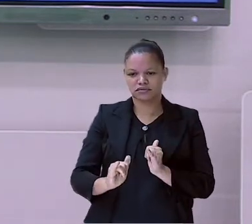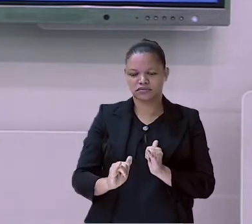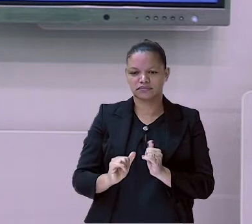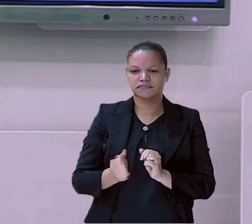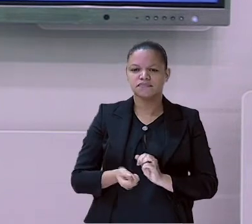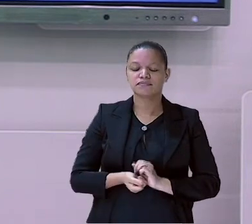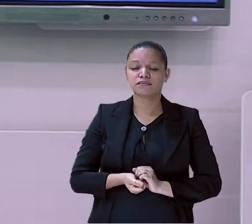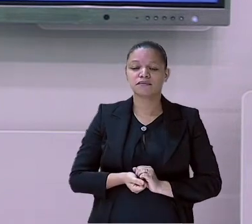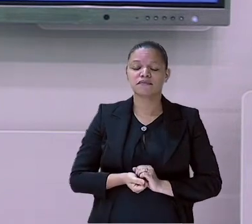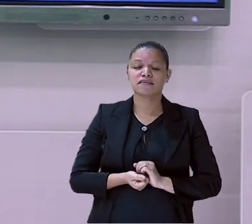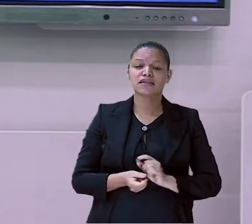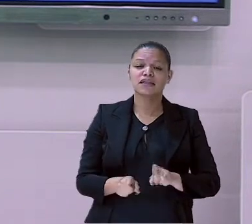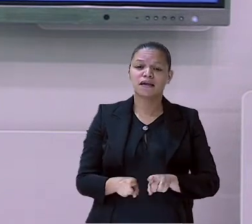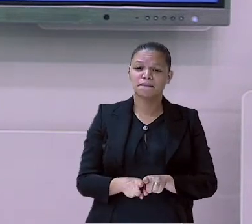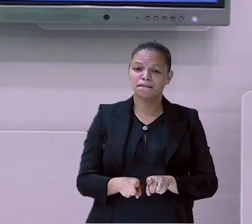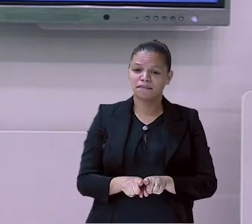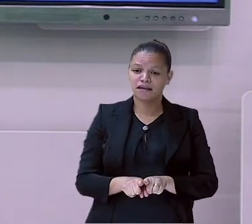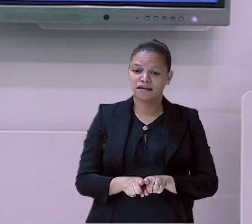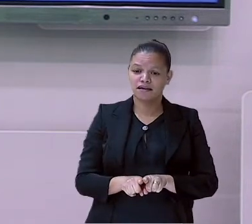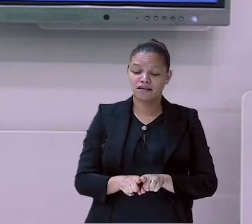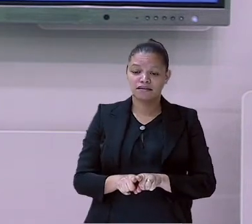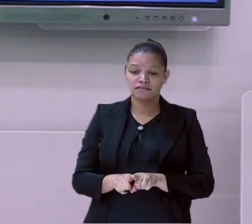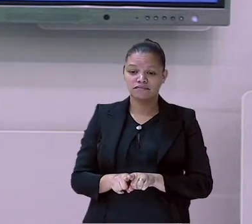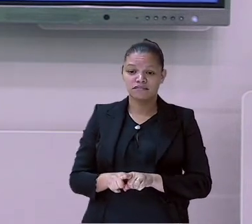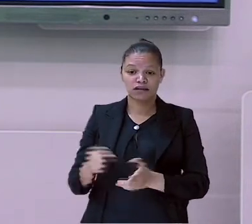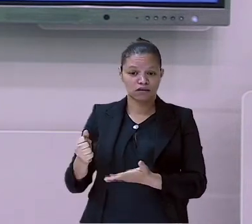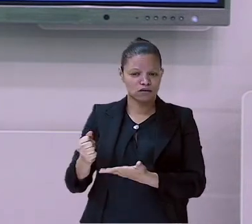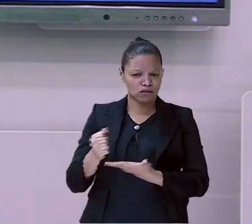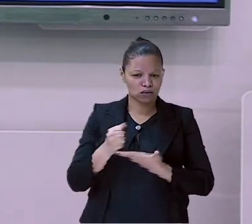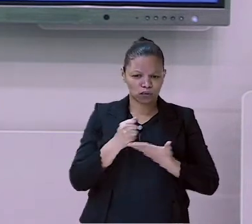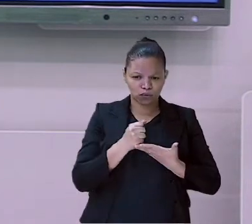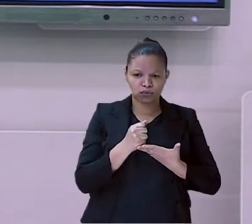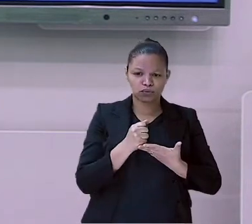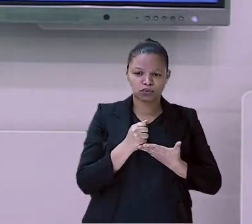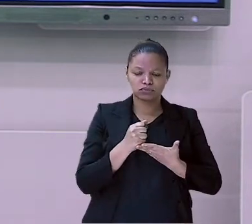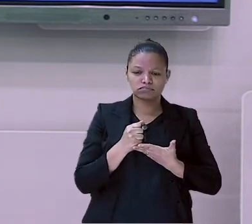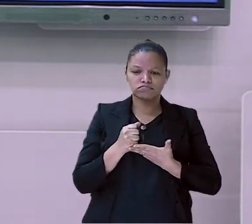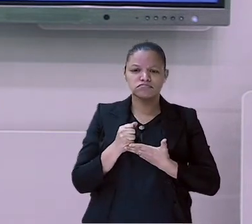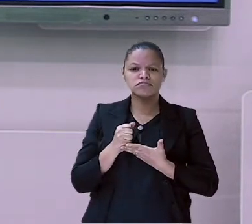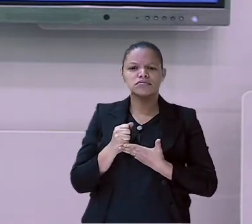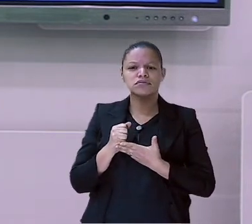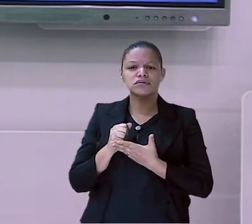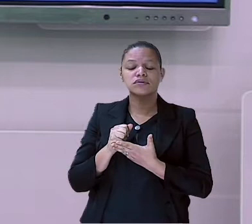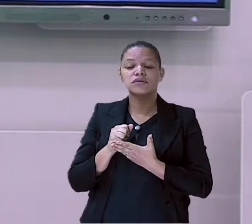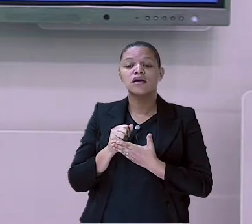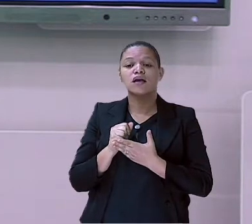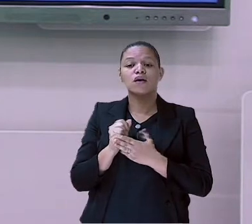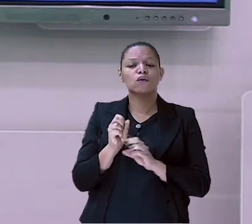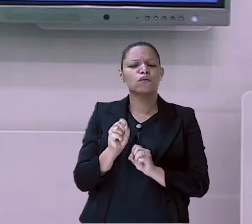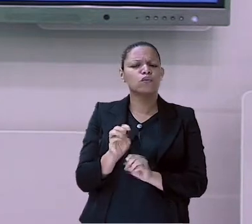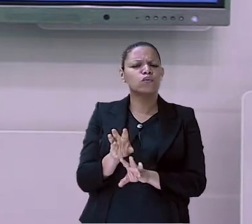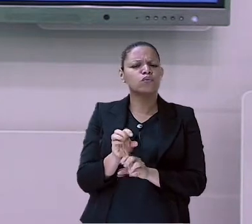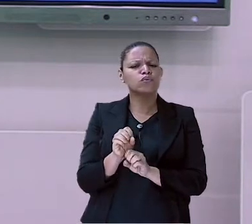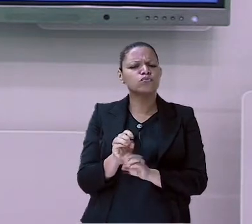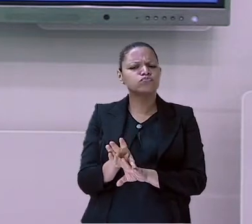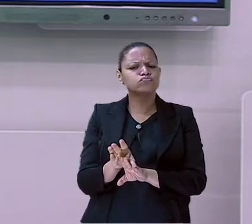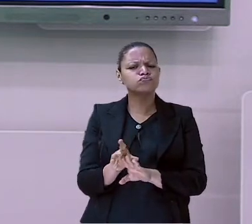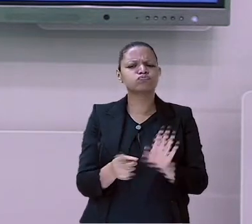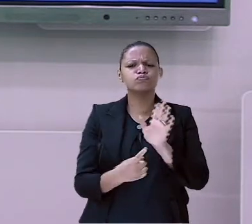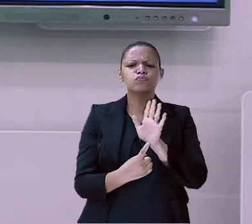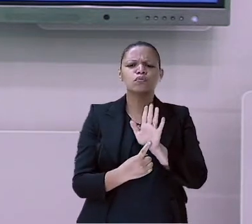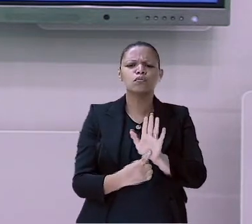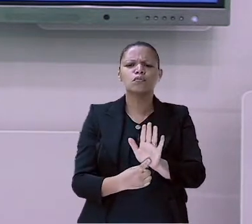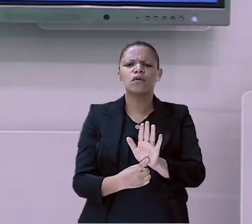Eu trouxe aqui para vocês explicando quantas colunas e linhas temos e de que forma a gente pode explorar isso